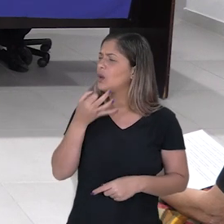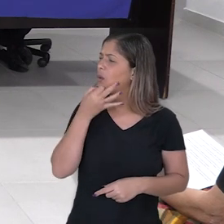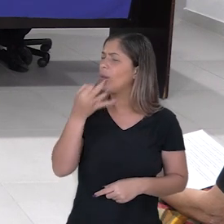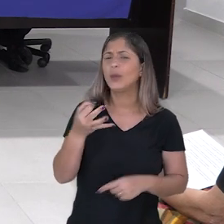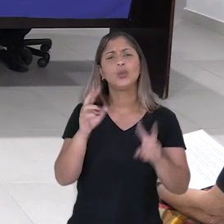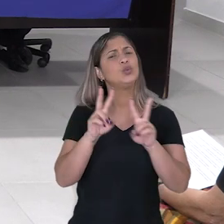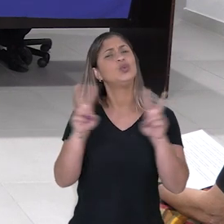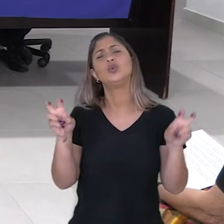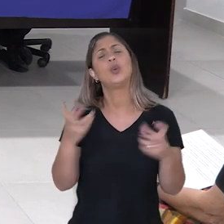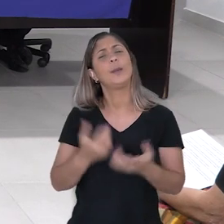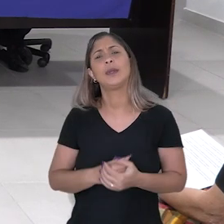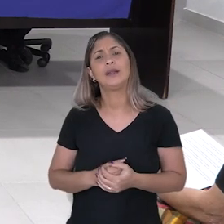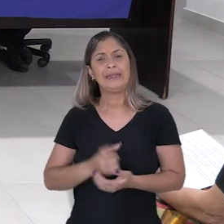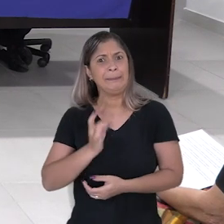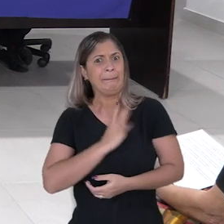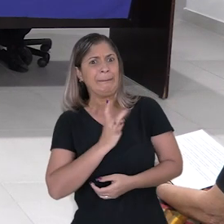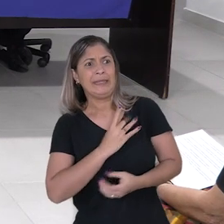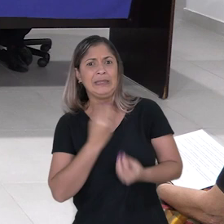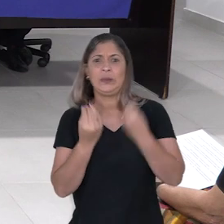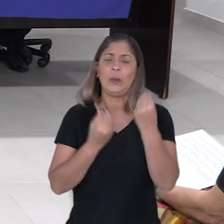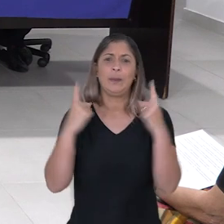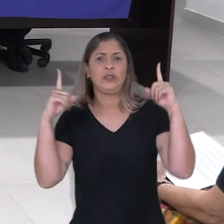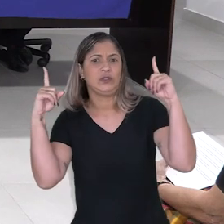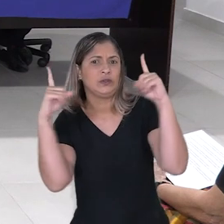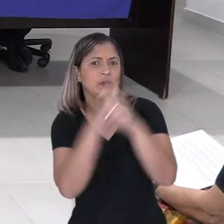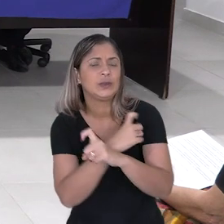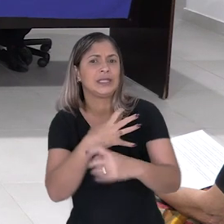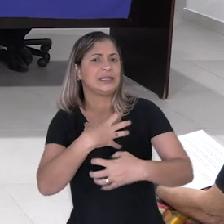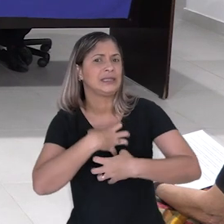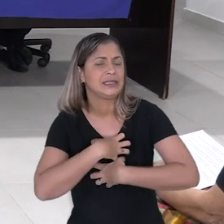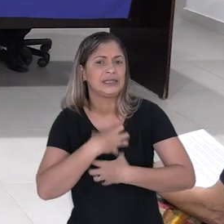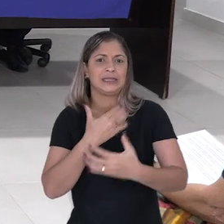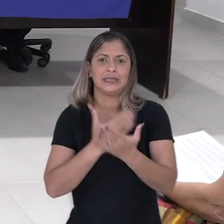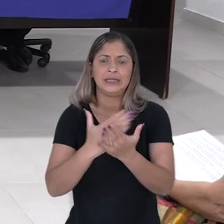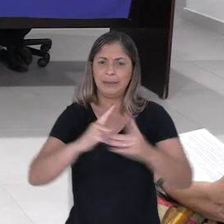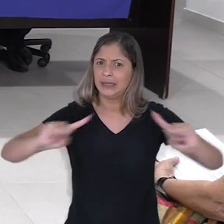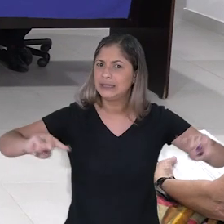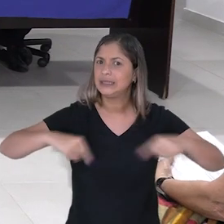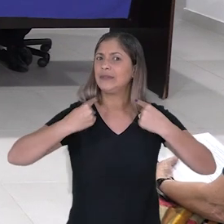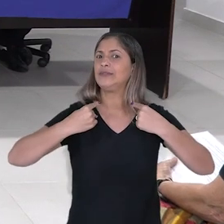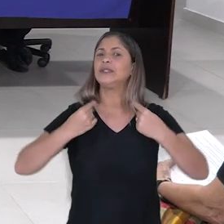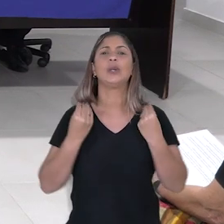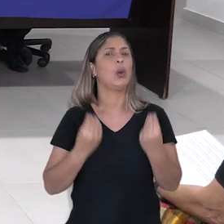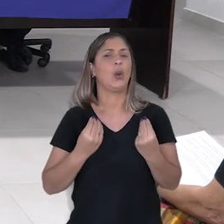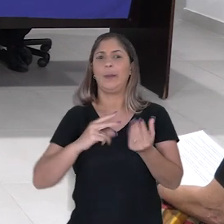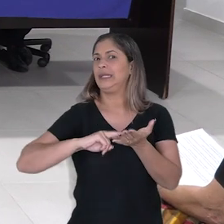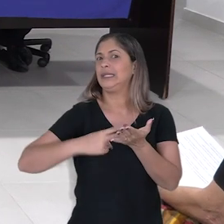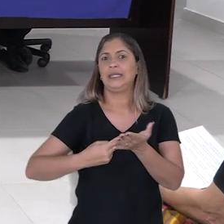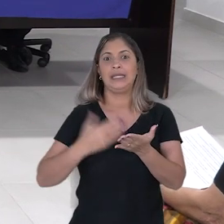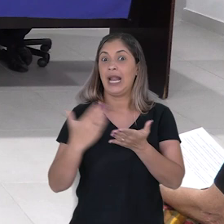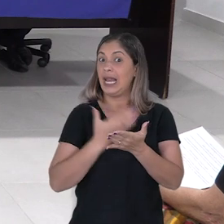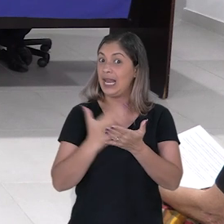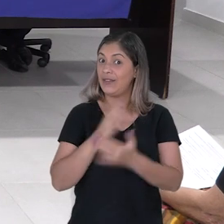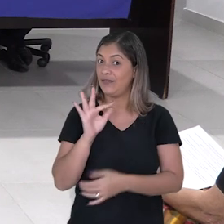sobre o medo, né, a dificuldade que vocês sentiram no início com o desafio de fazer uma tradução de um livro de